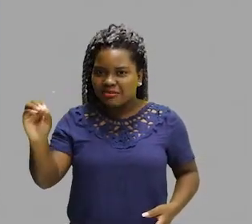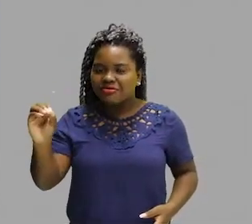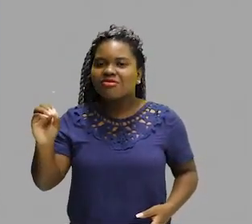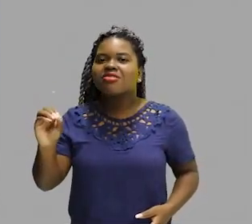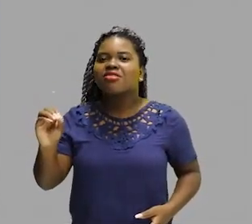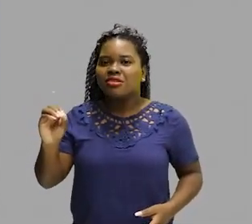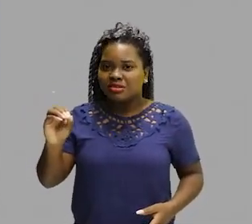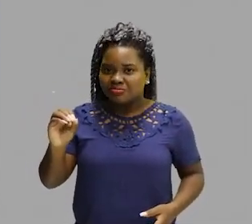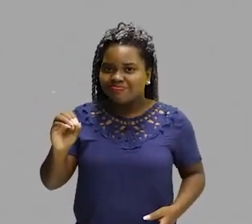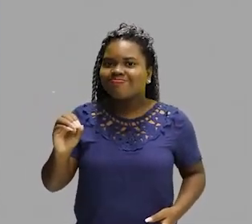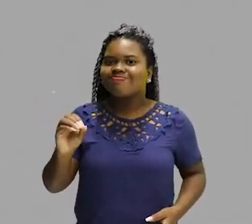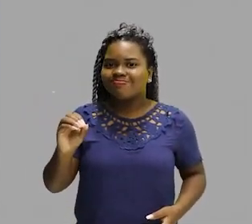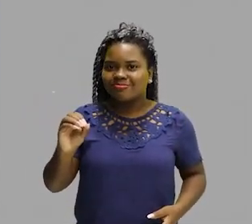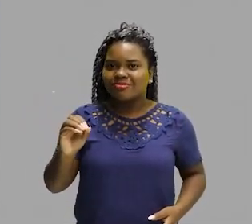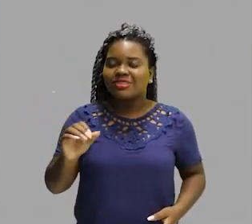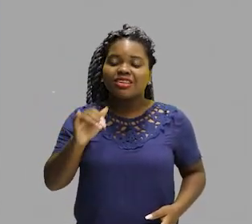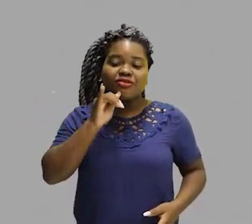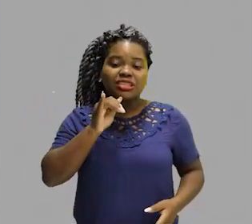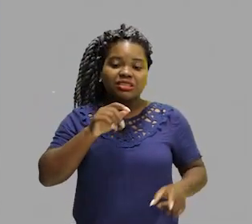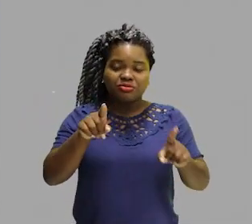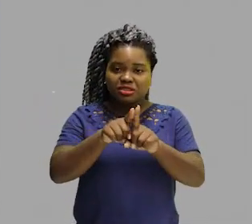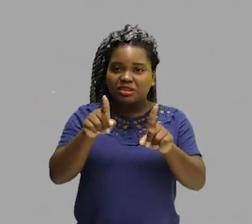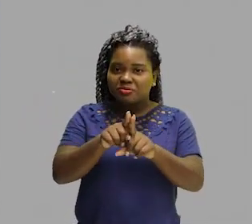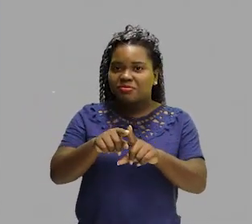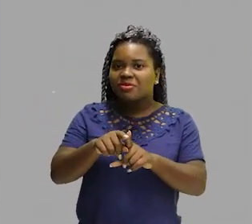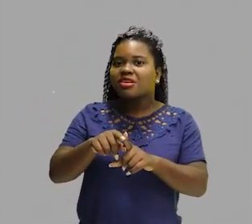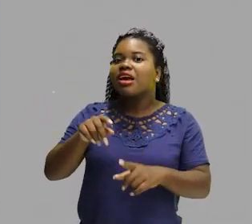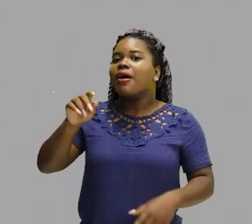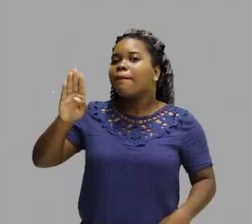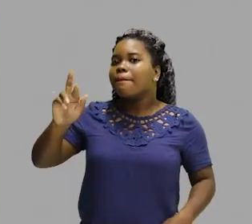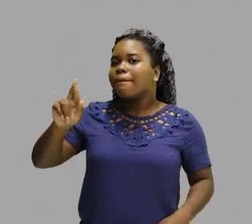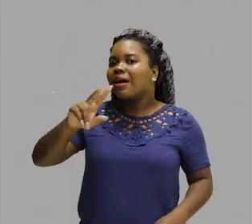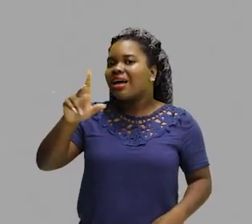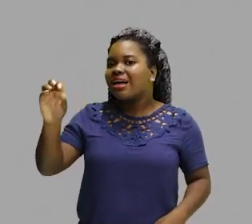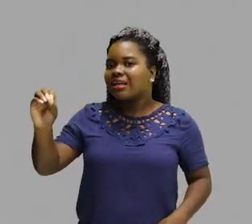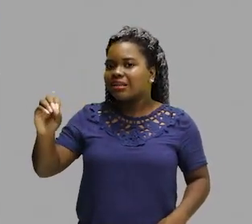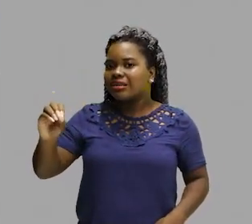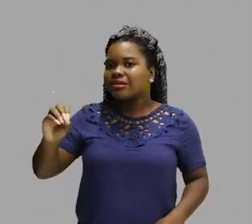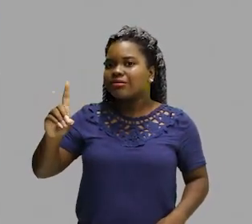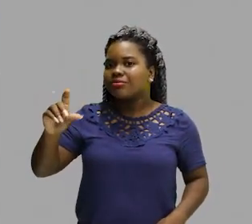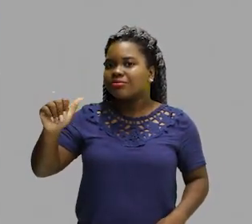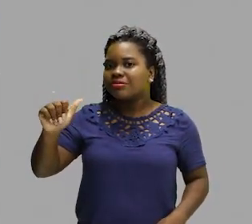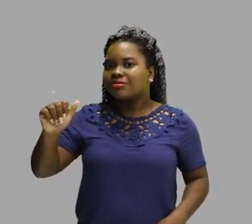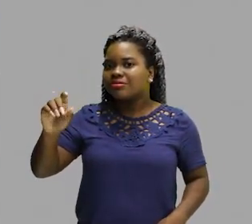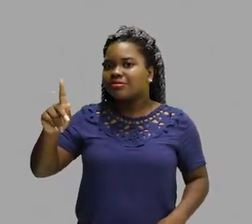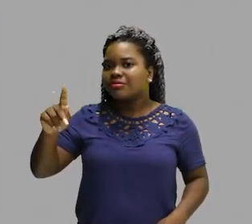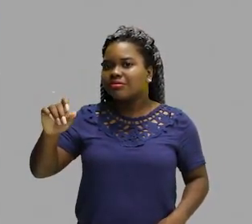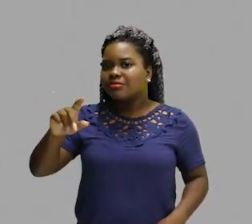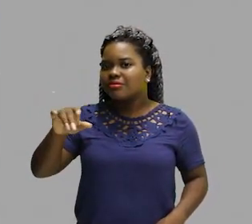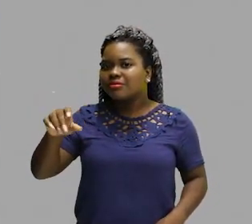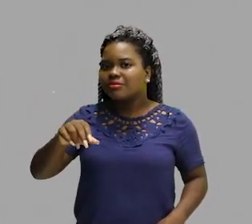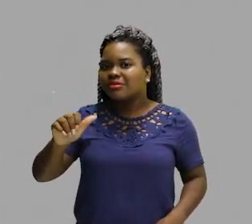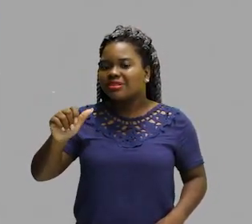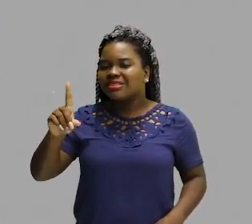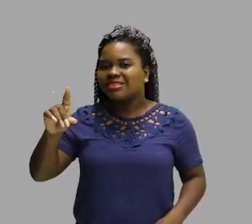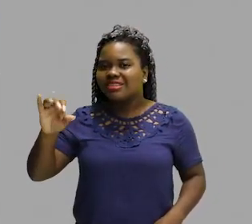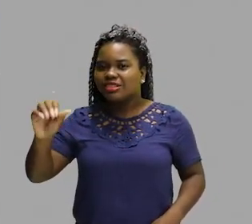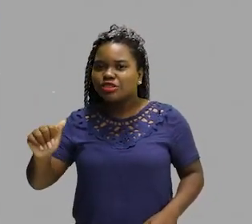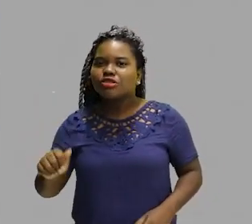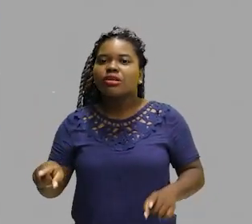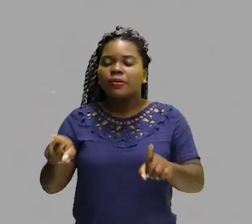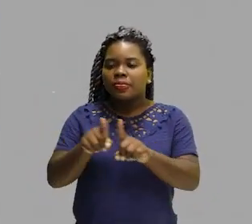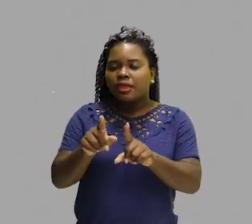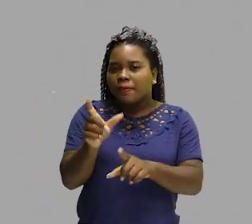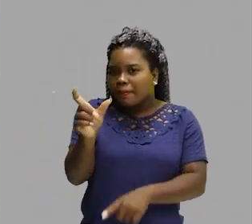Tá rocheda, que é uma expressão lá de Pernambuco, né? Tô nem vendo, pode crer,